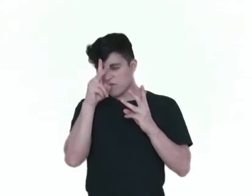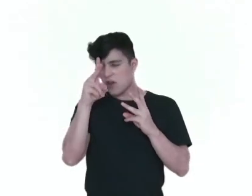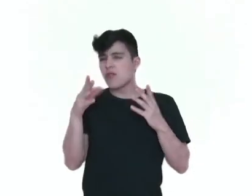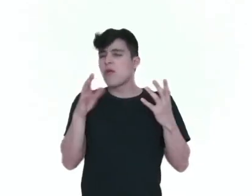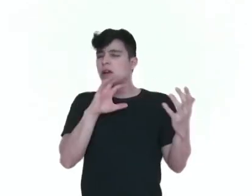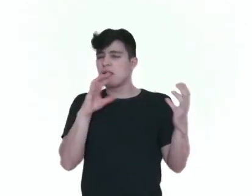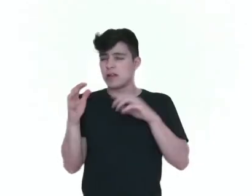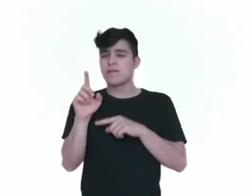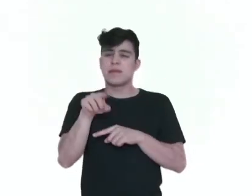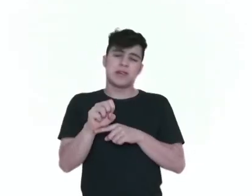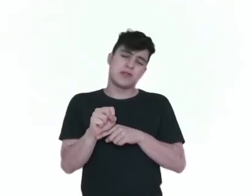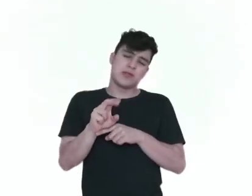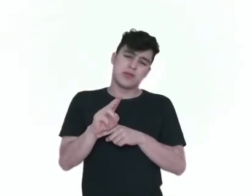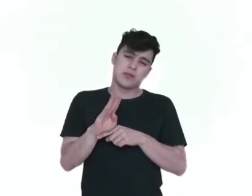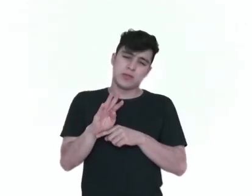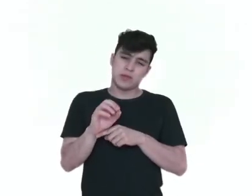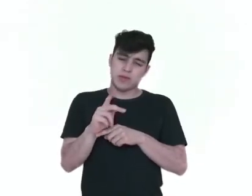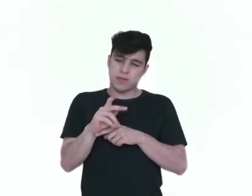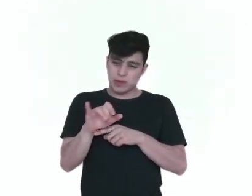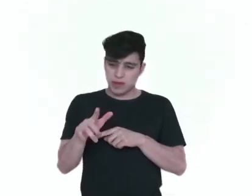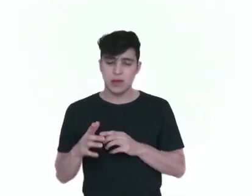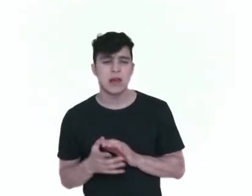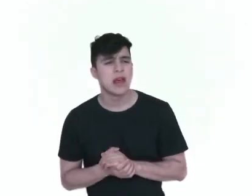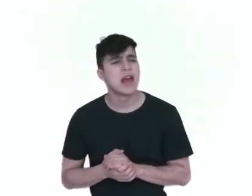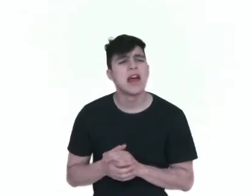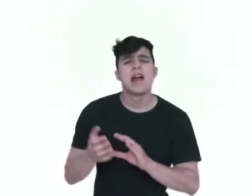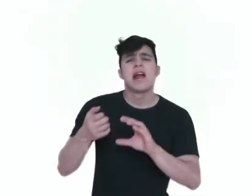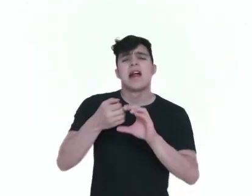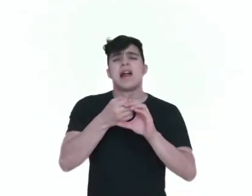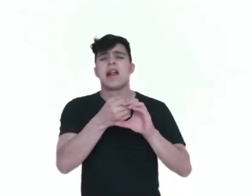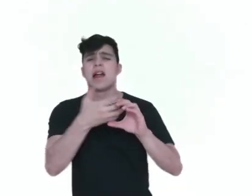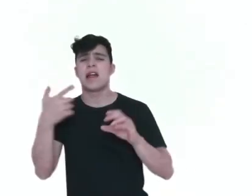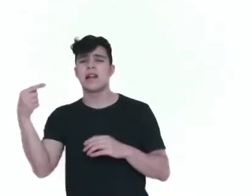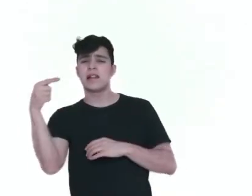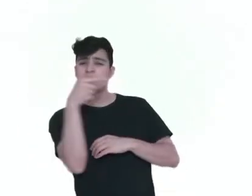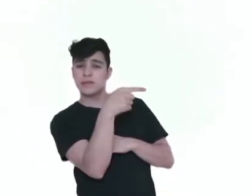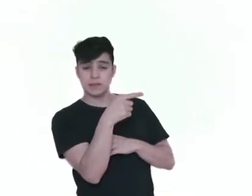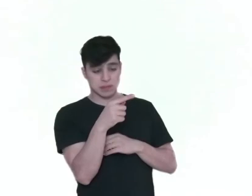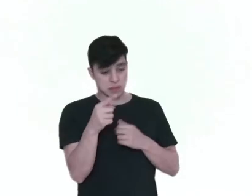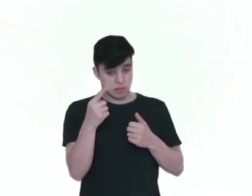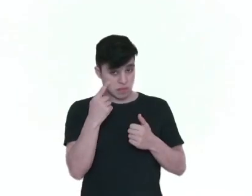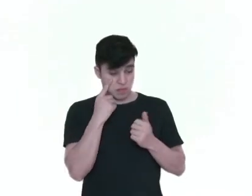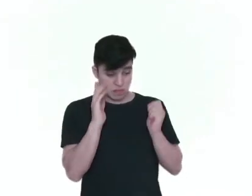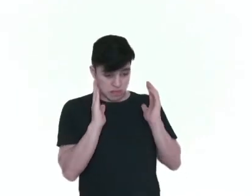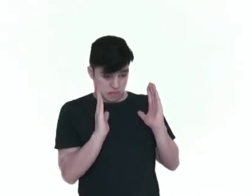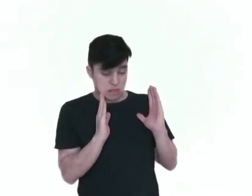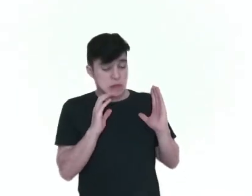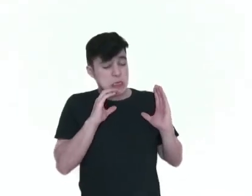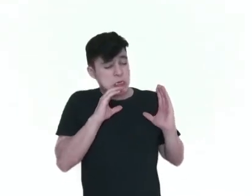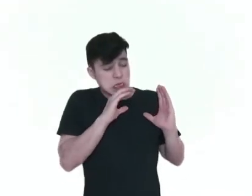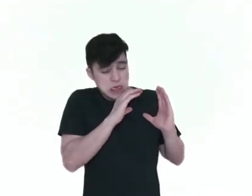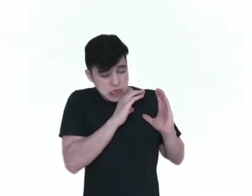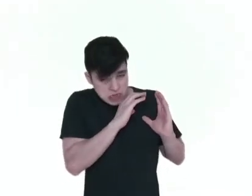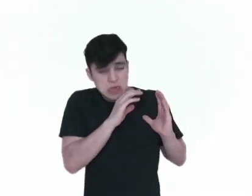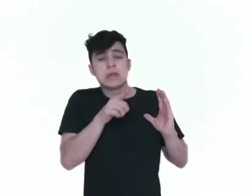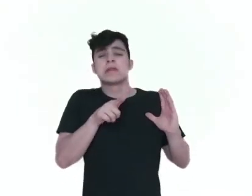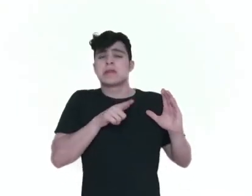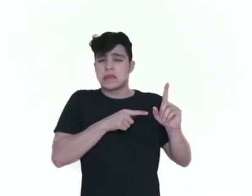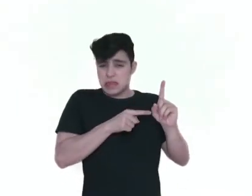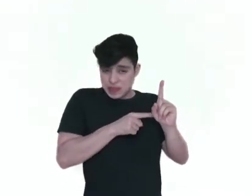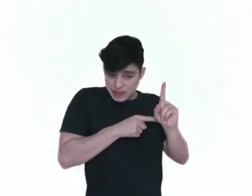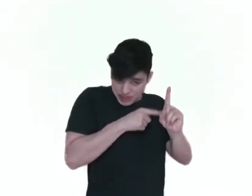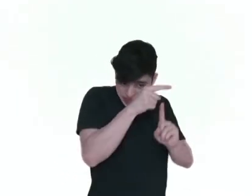O subtropical. Quais são as características do clima subtropical? Verão apresenta temperaturas